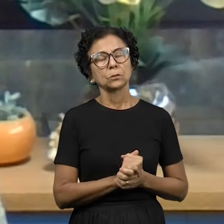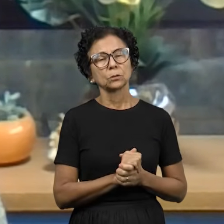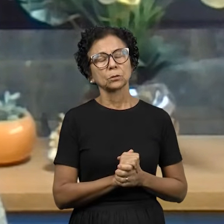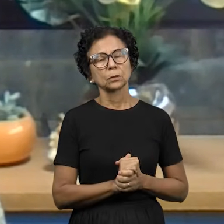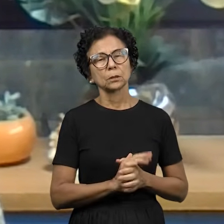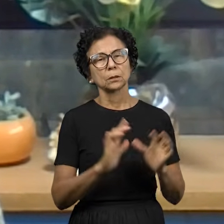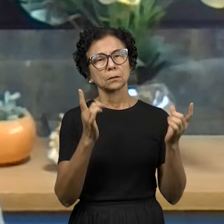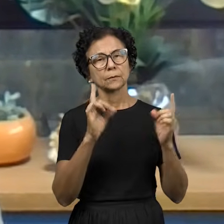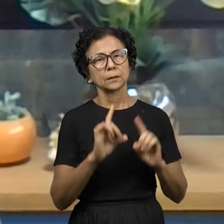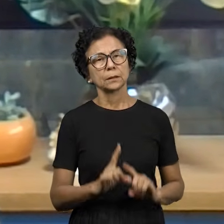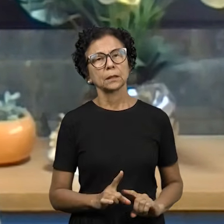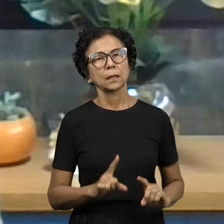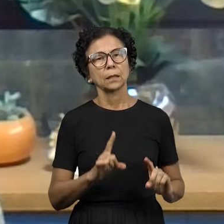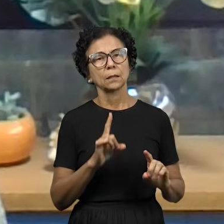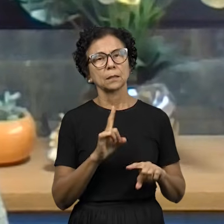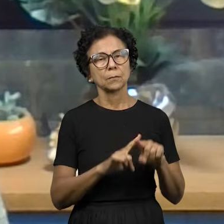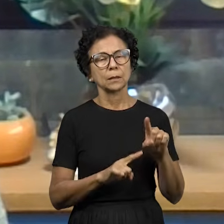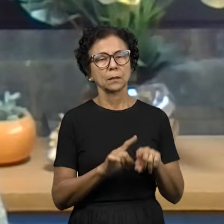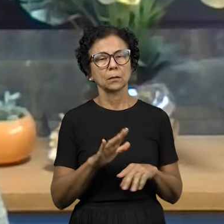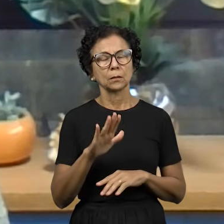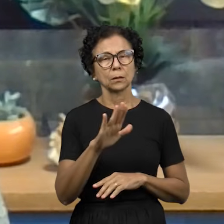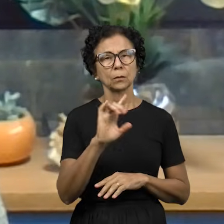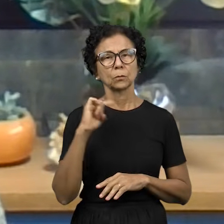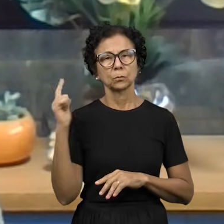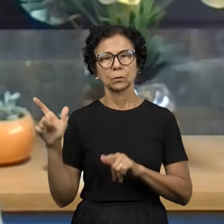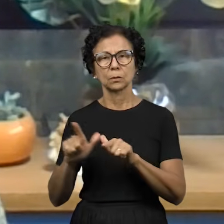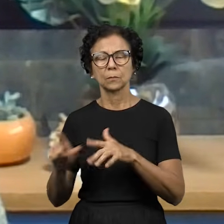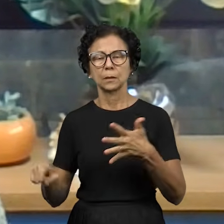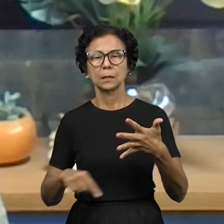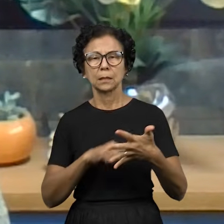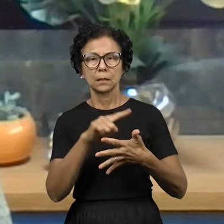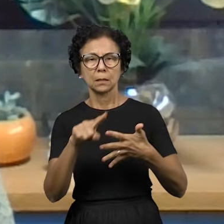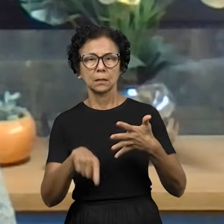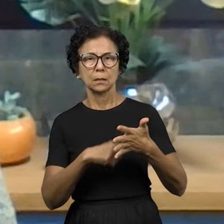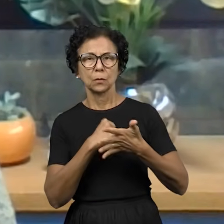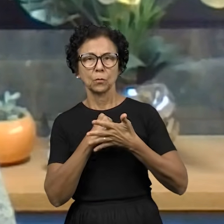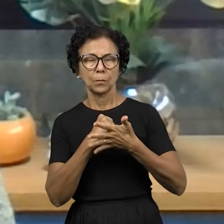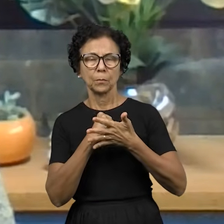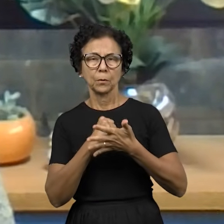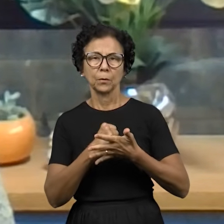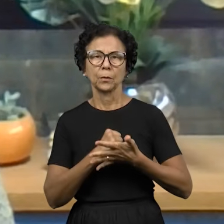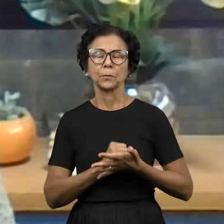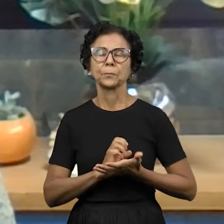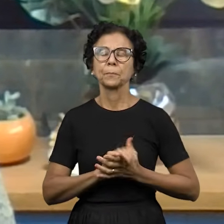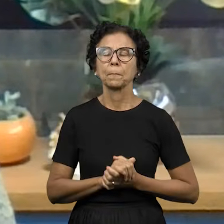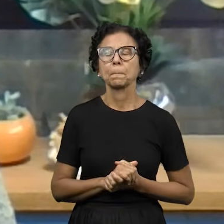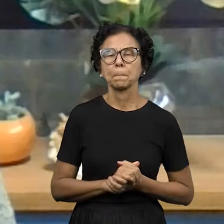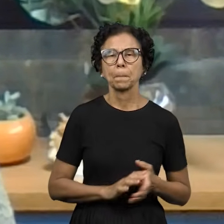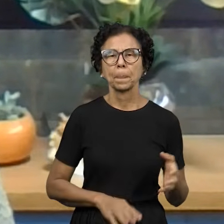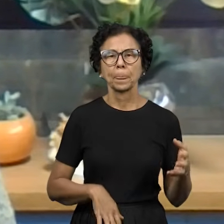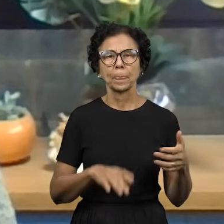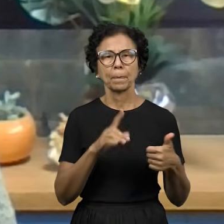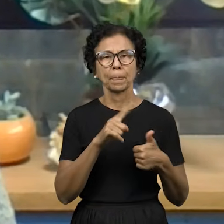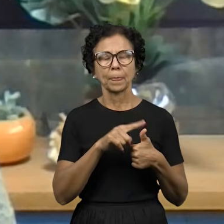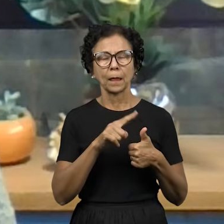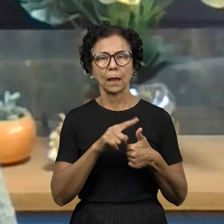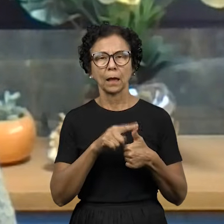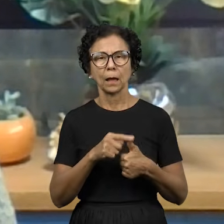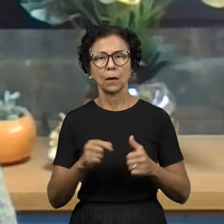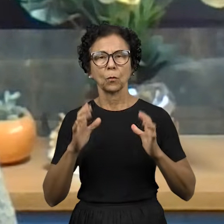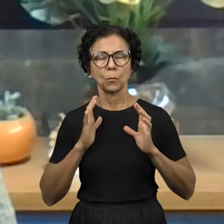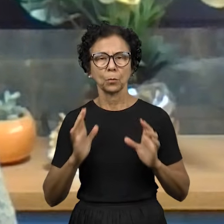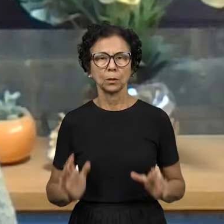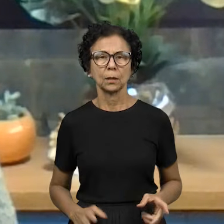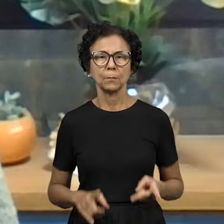O nosso trabalho, ele contempla 5 dos 6 eixos de acessibilidade propostos, que é a atitudinal,